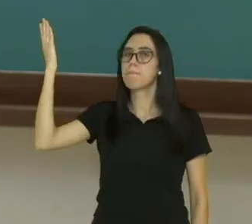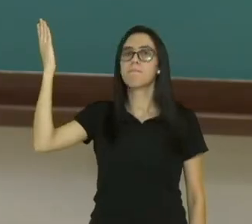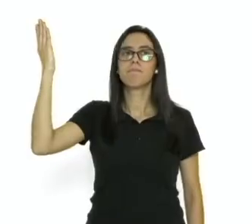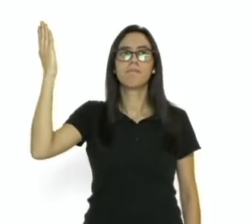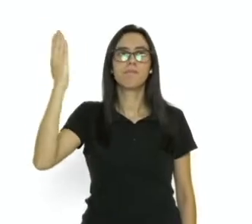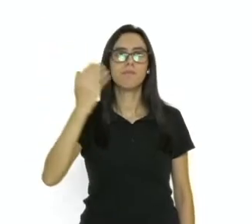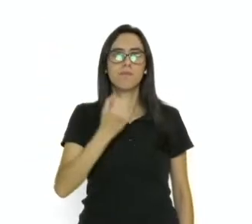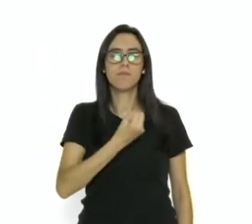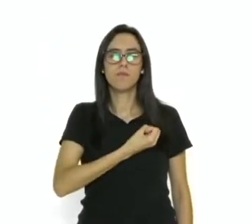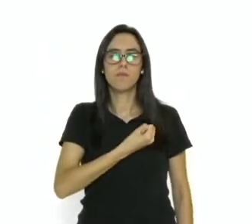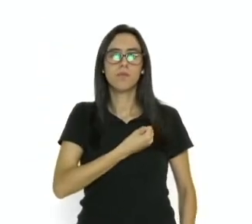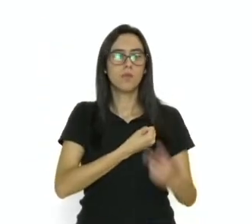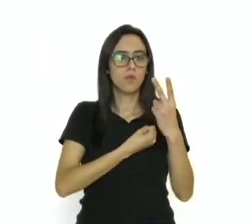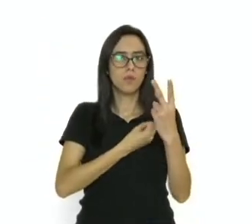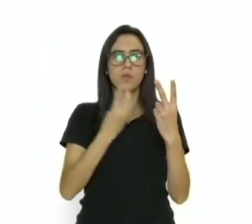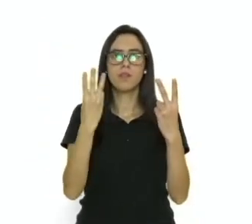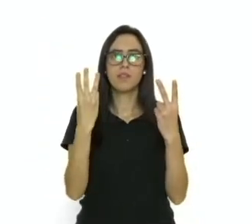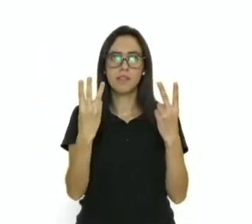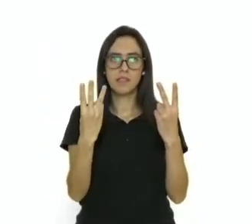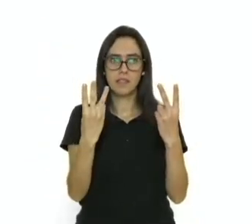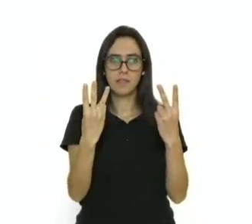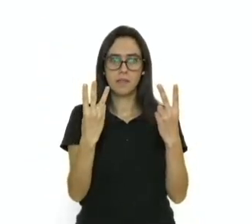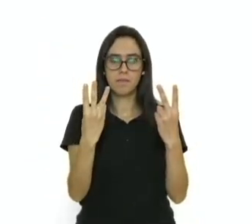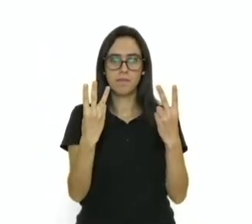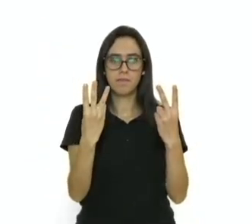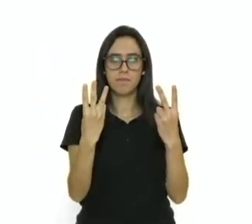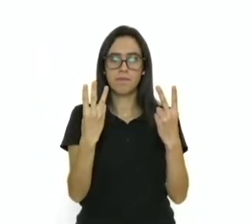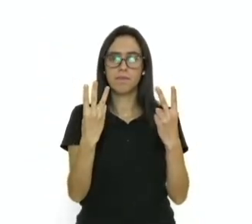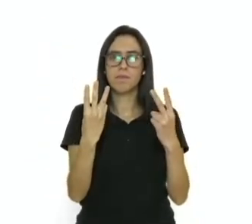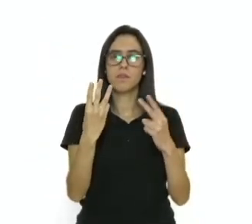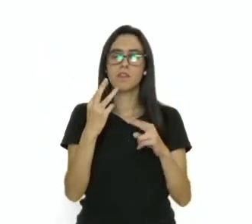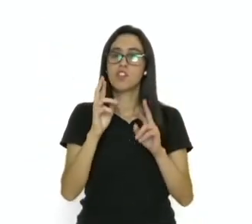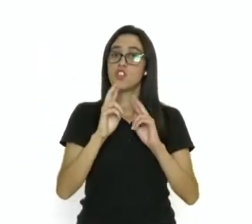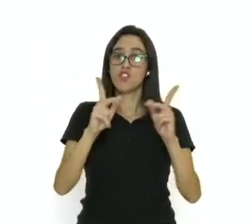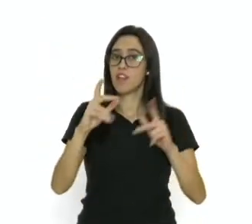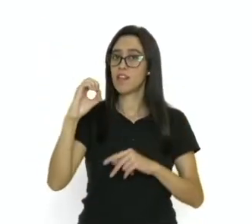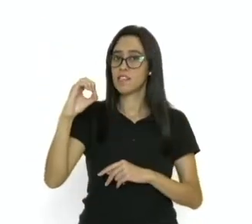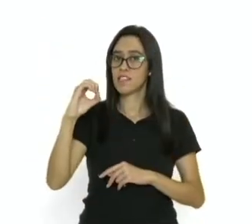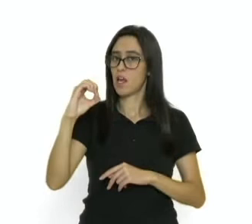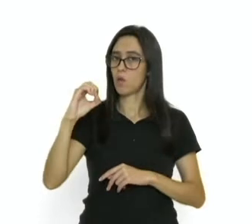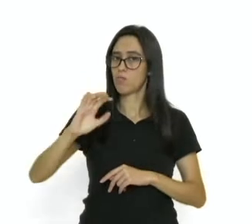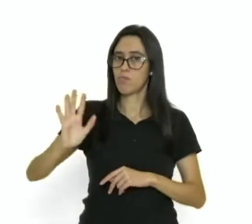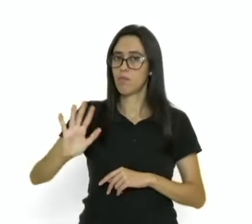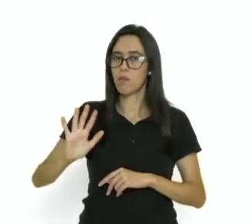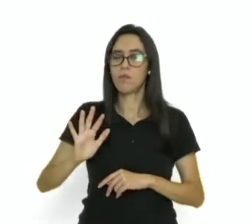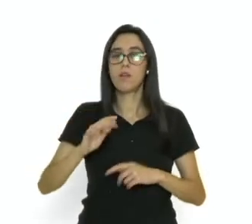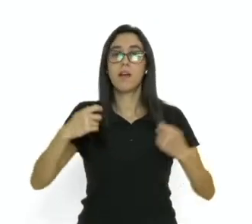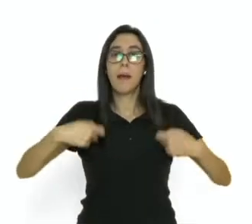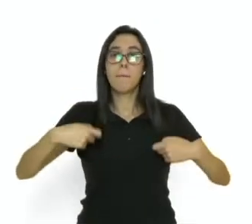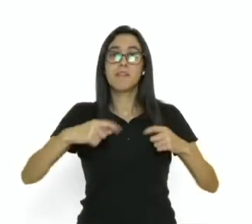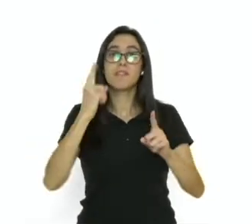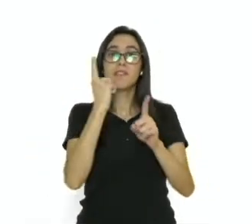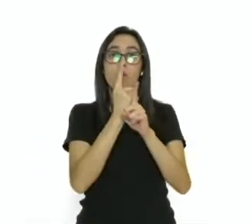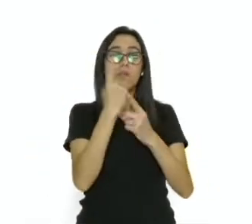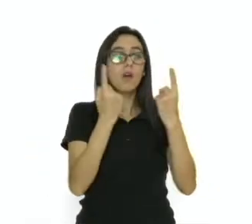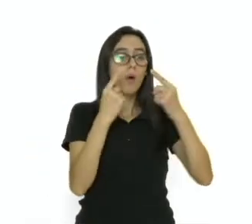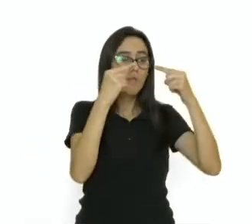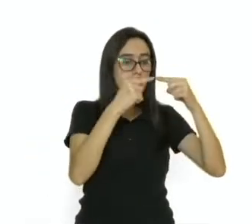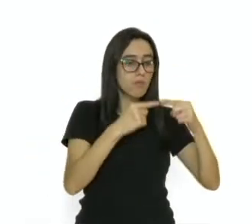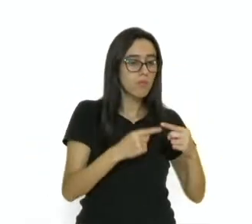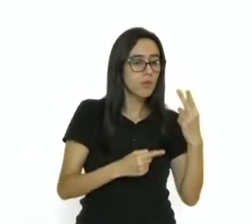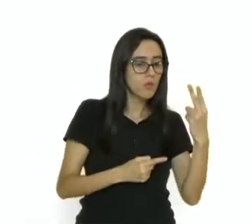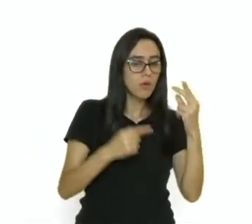3 e diferentes de 0. O que eu quero? Encontrar quais são os múltiplos de 2 e de 3, mas que